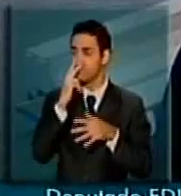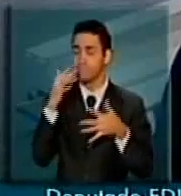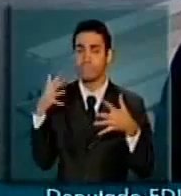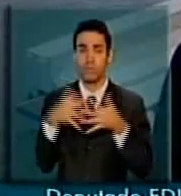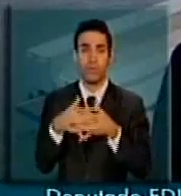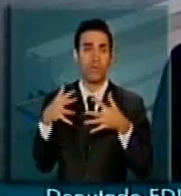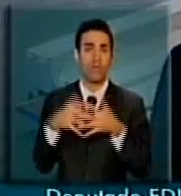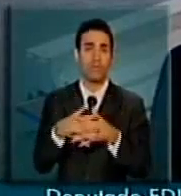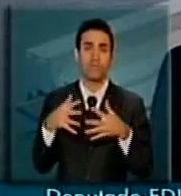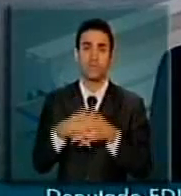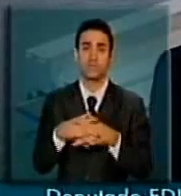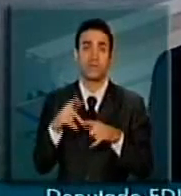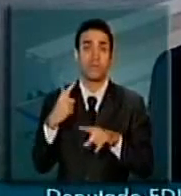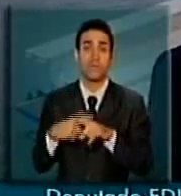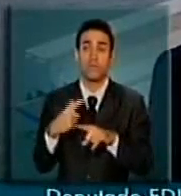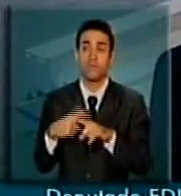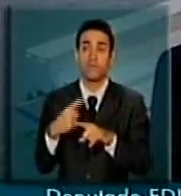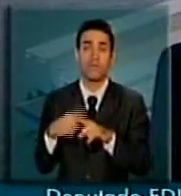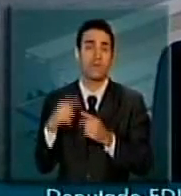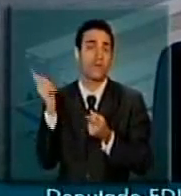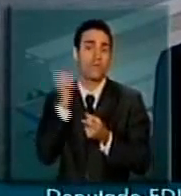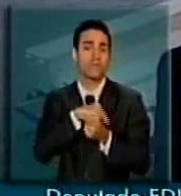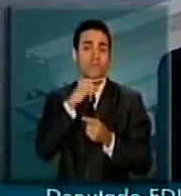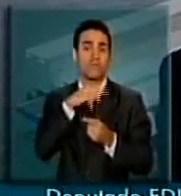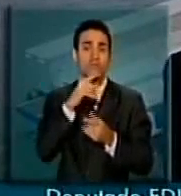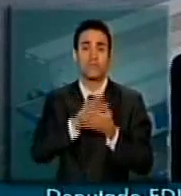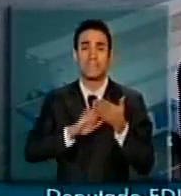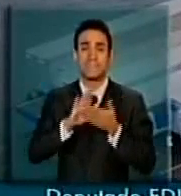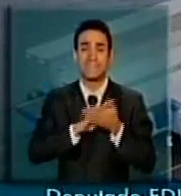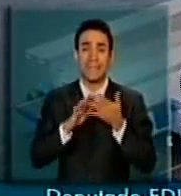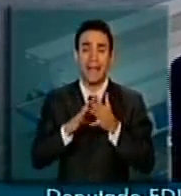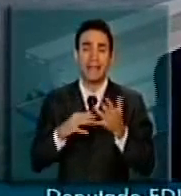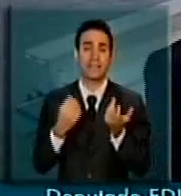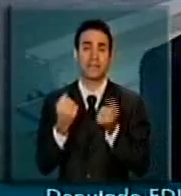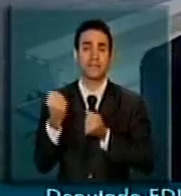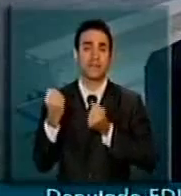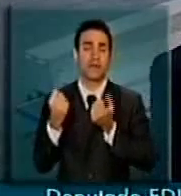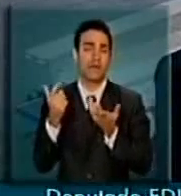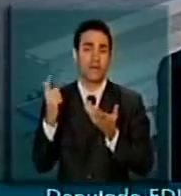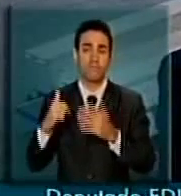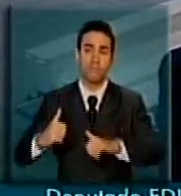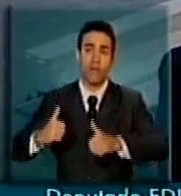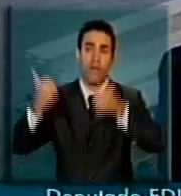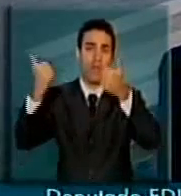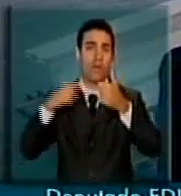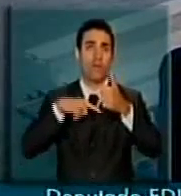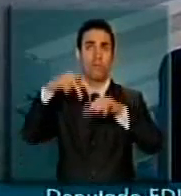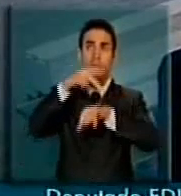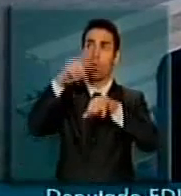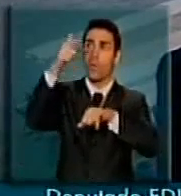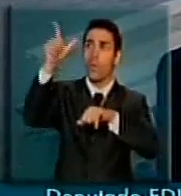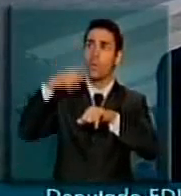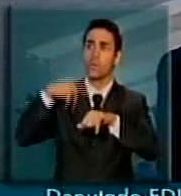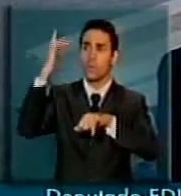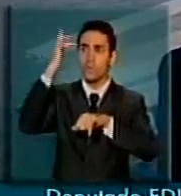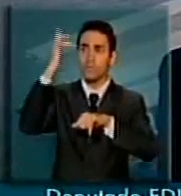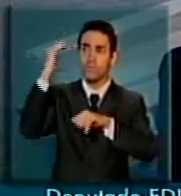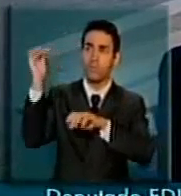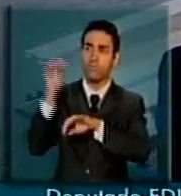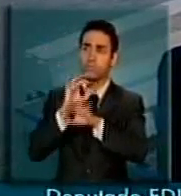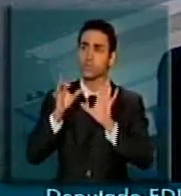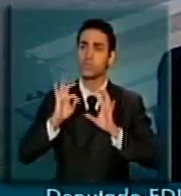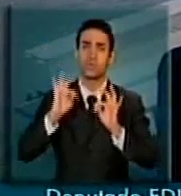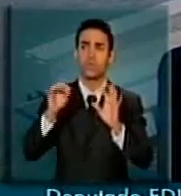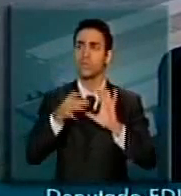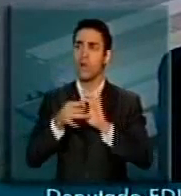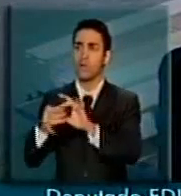está dificultando a nossa competitividade. O modal hidroviário permite menor consumo de combustível, emissão de poluentes, reduz